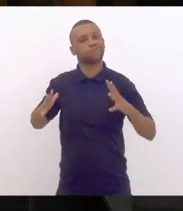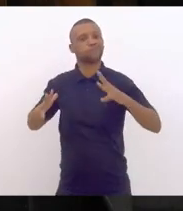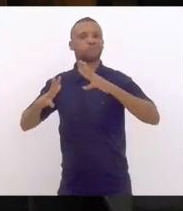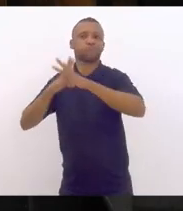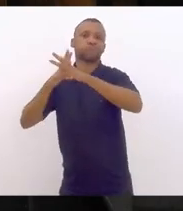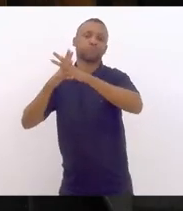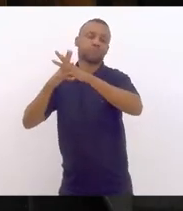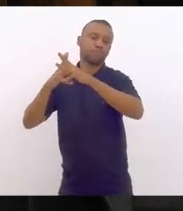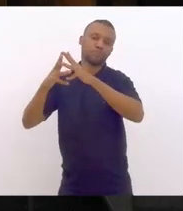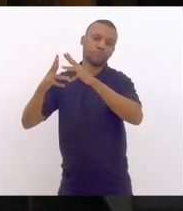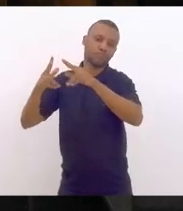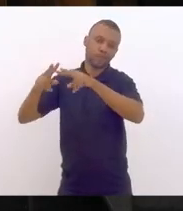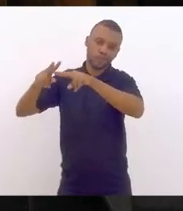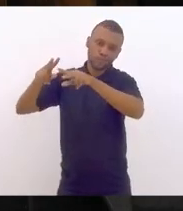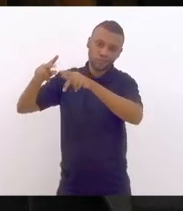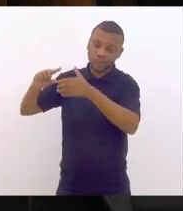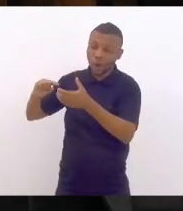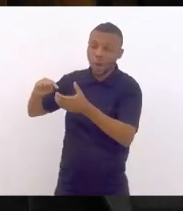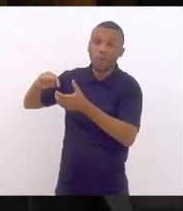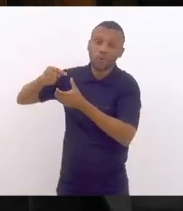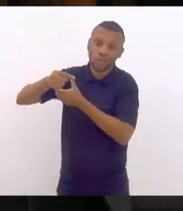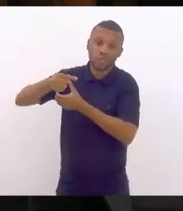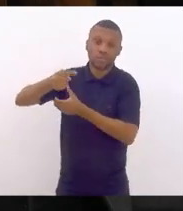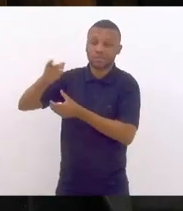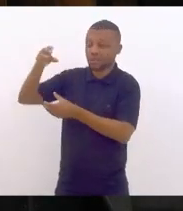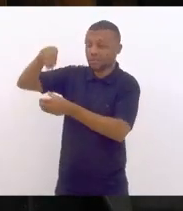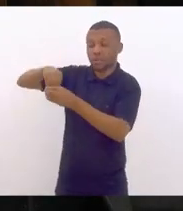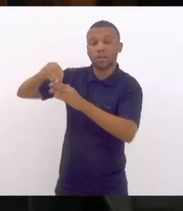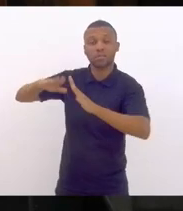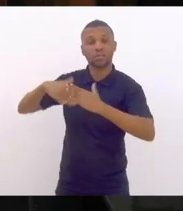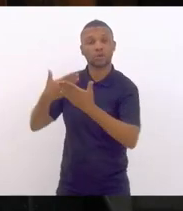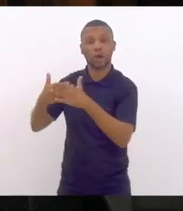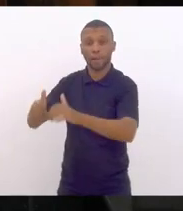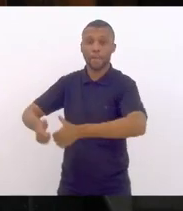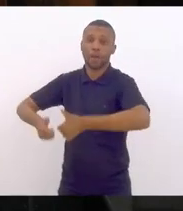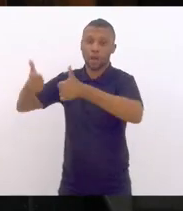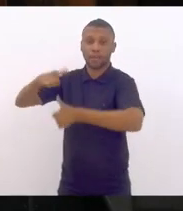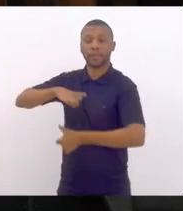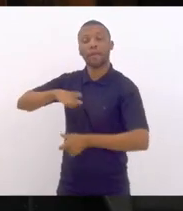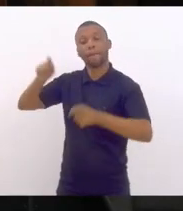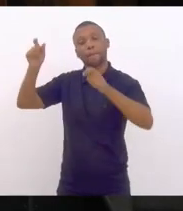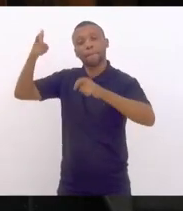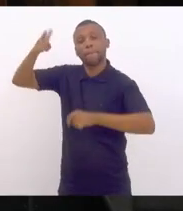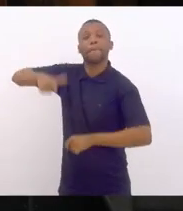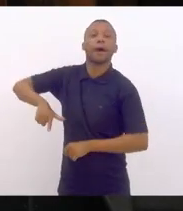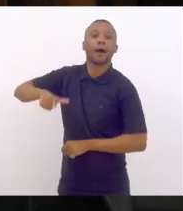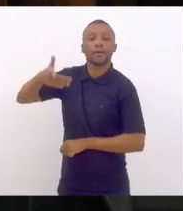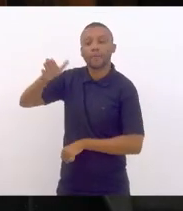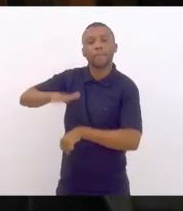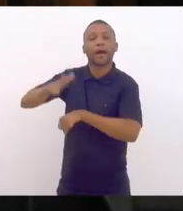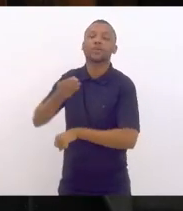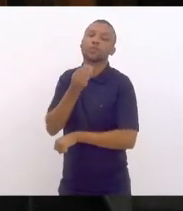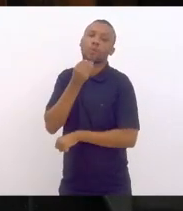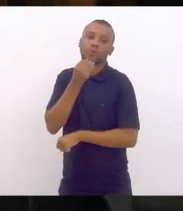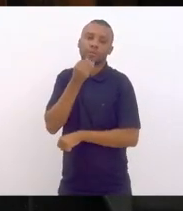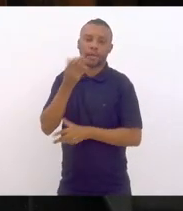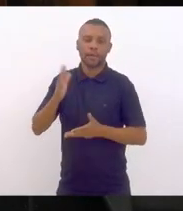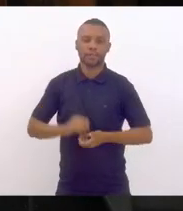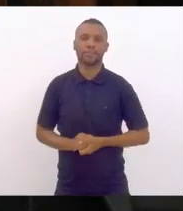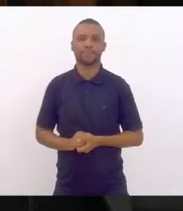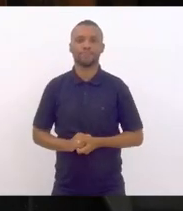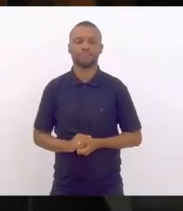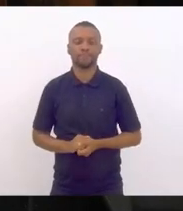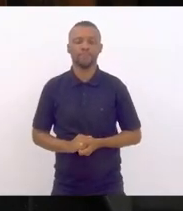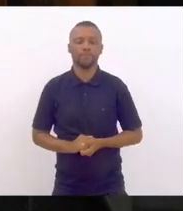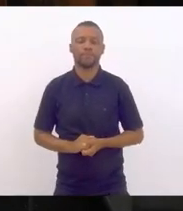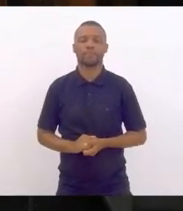de consequência e bestão melhores escolas terão mais possibilidades e este projeto de